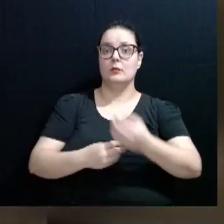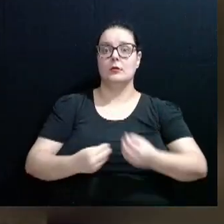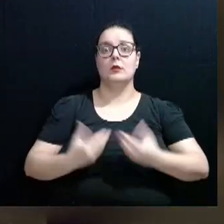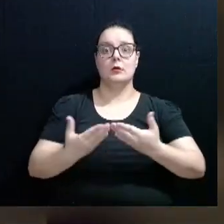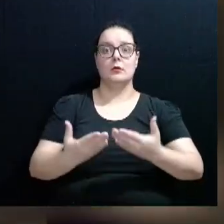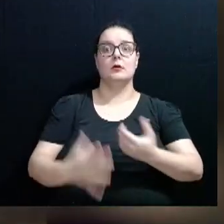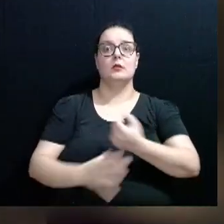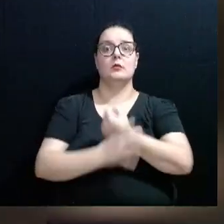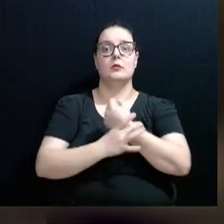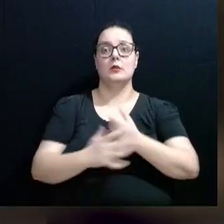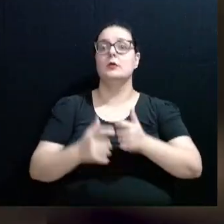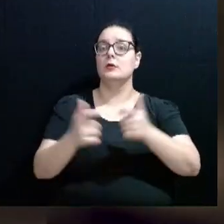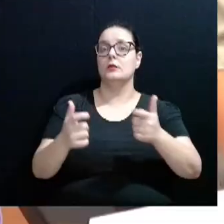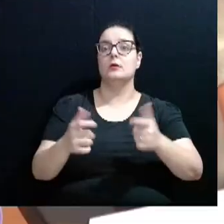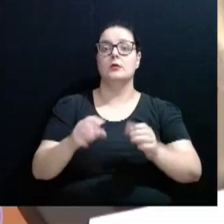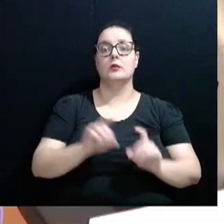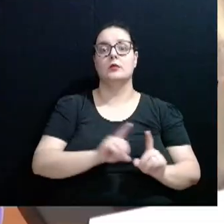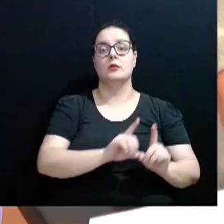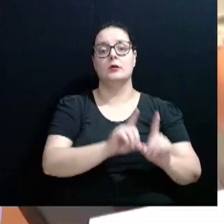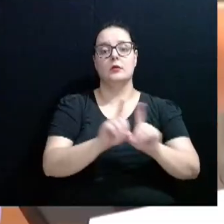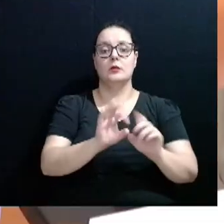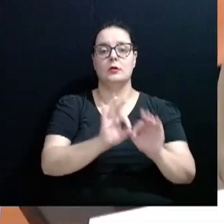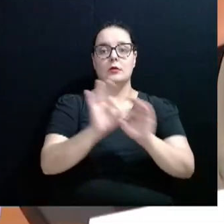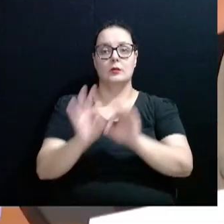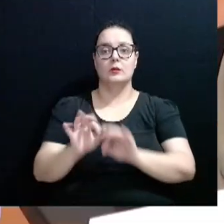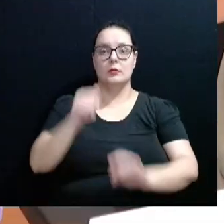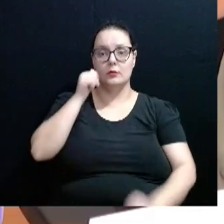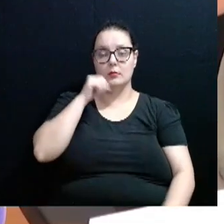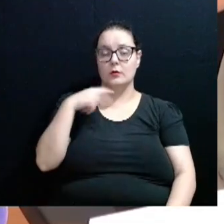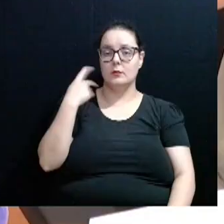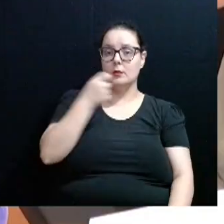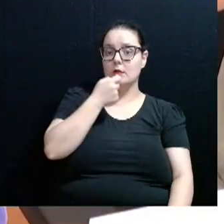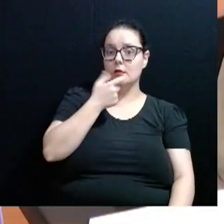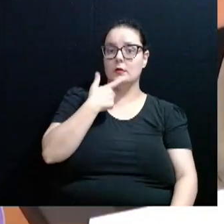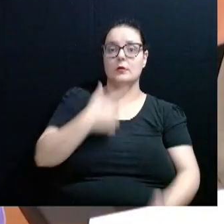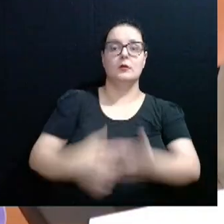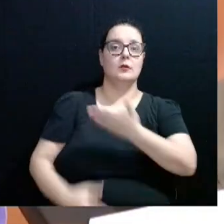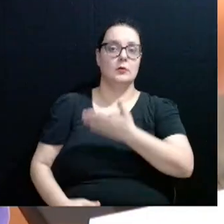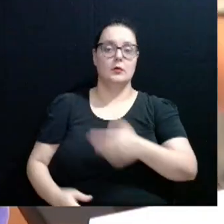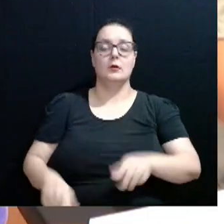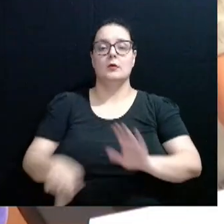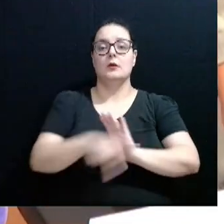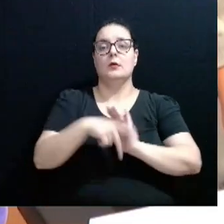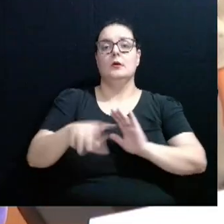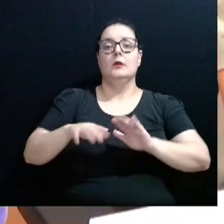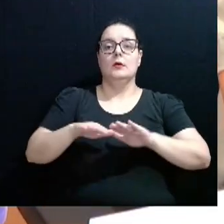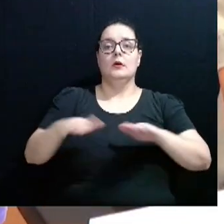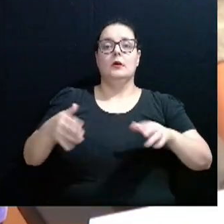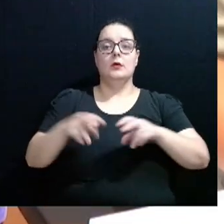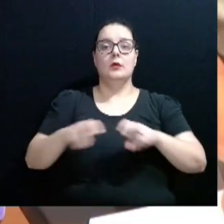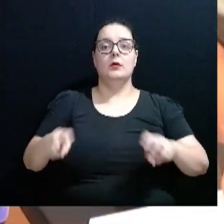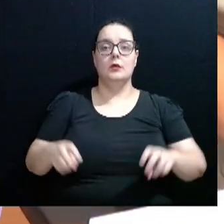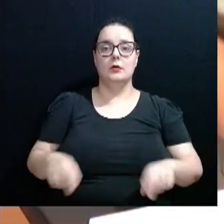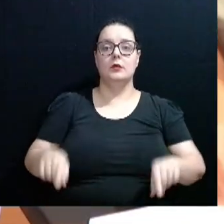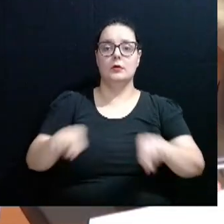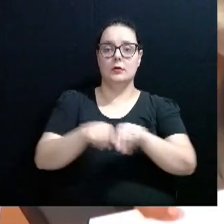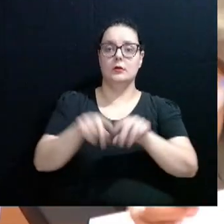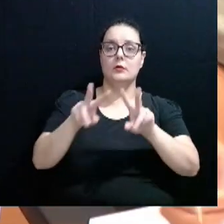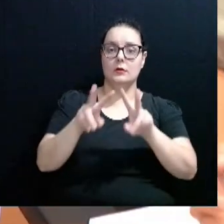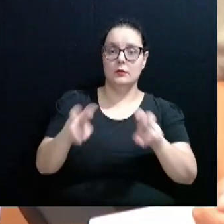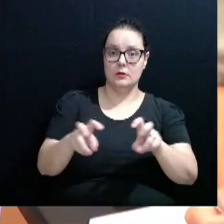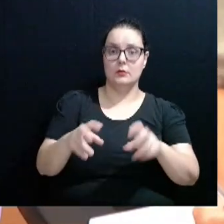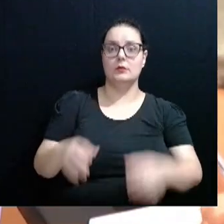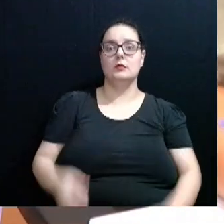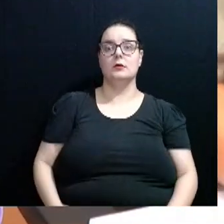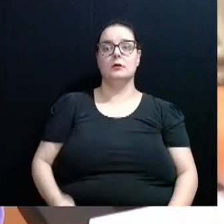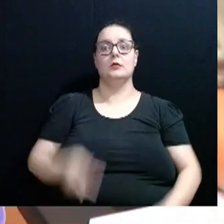e companhia às mulheres. A vereadora Fernanda Souto fez parte da mesa. Também foi tema na comissão a violência